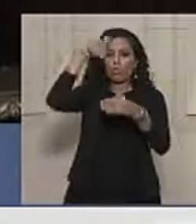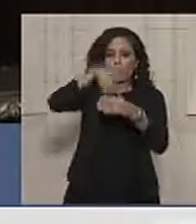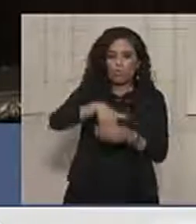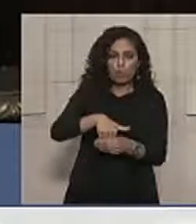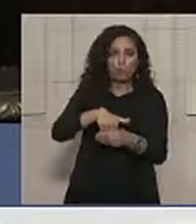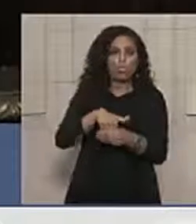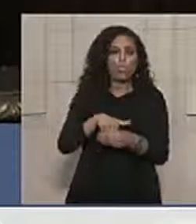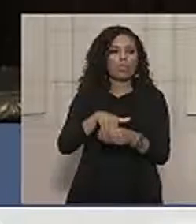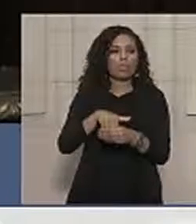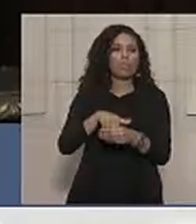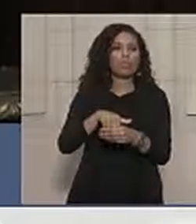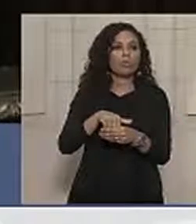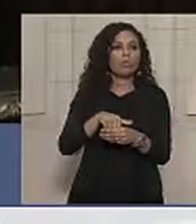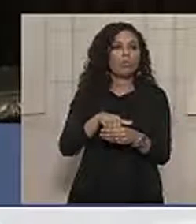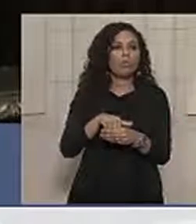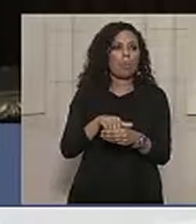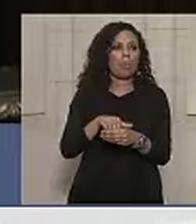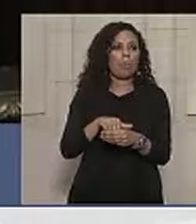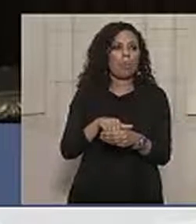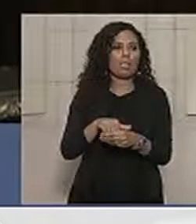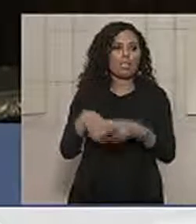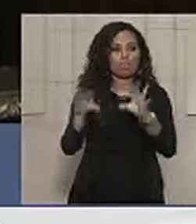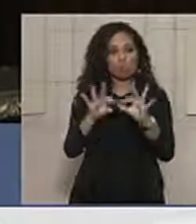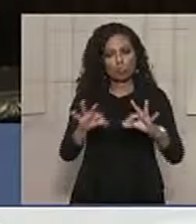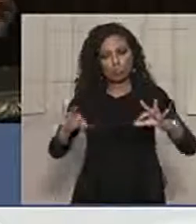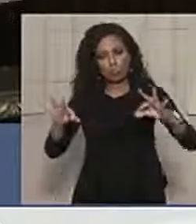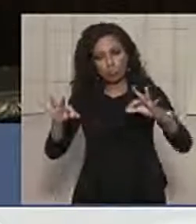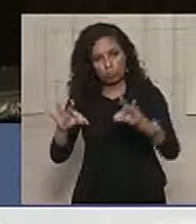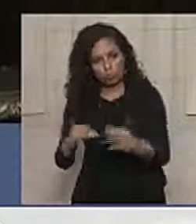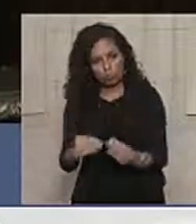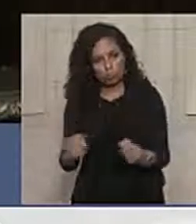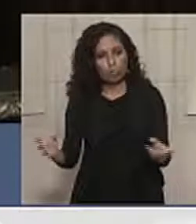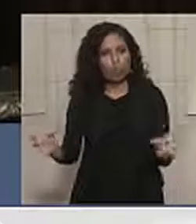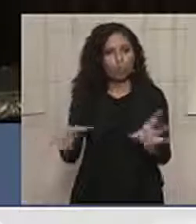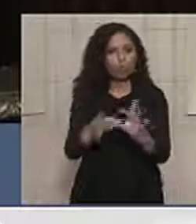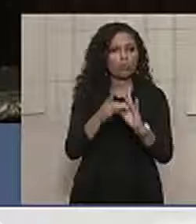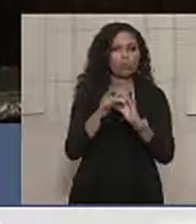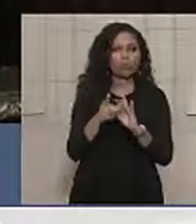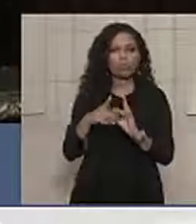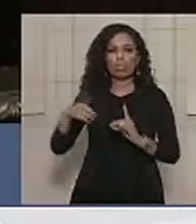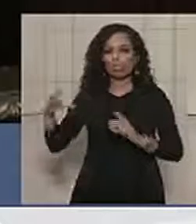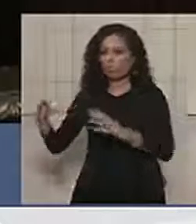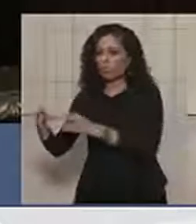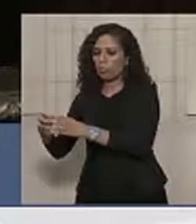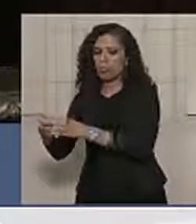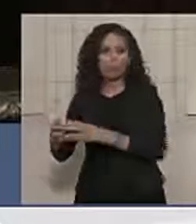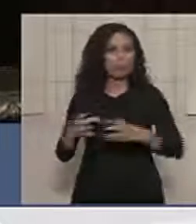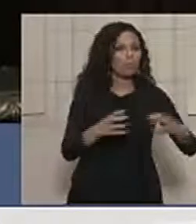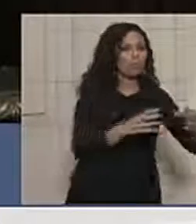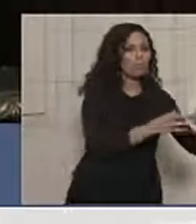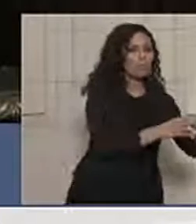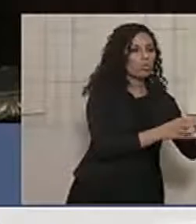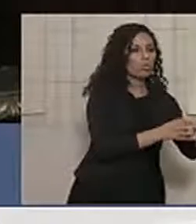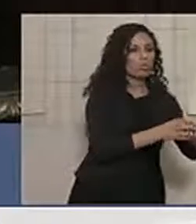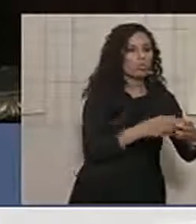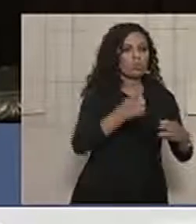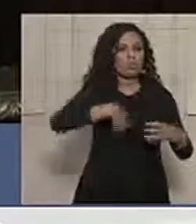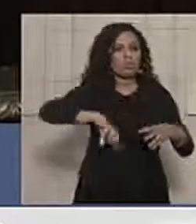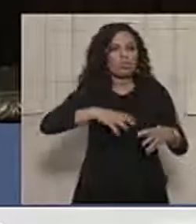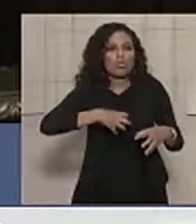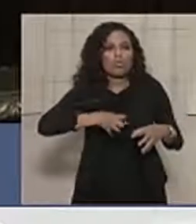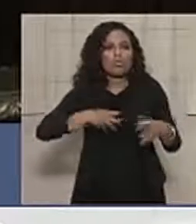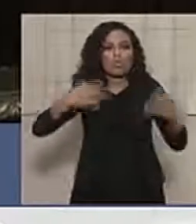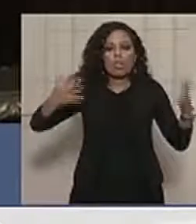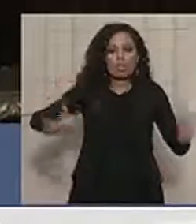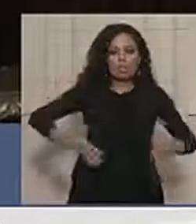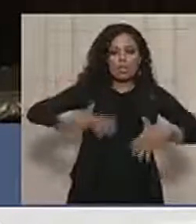deputada Dani Monteiro, por unanimidade, unindo a direita e a esquerda, e ficamos muito felizes